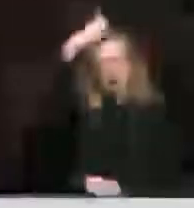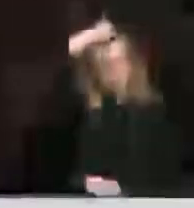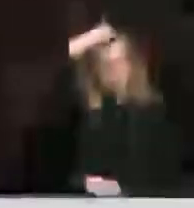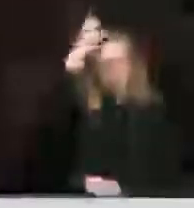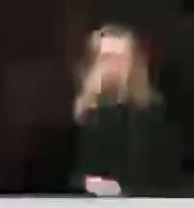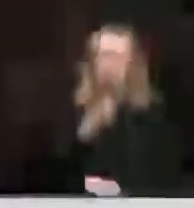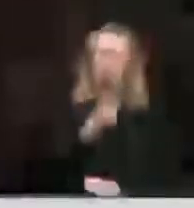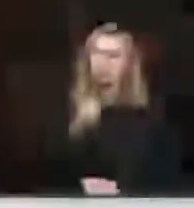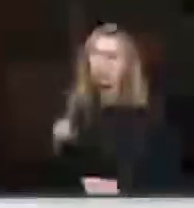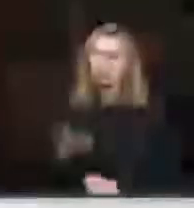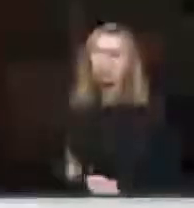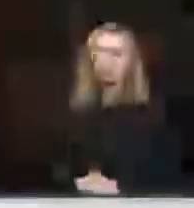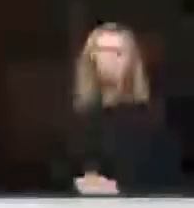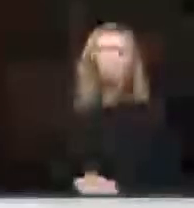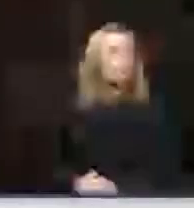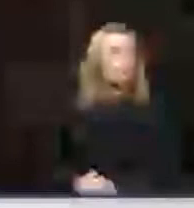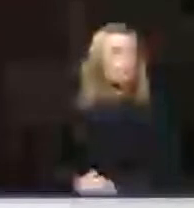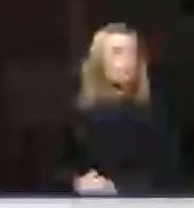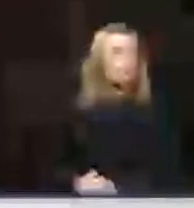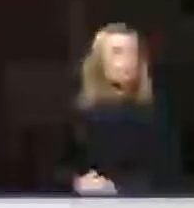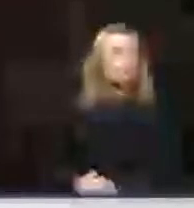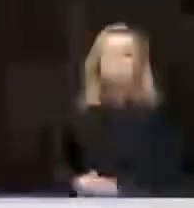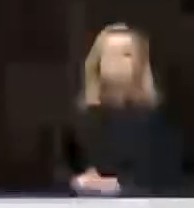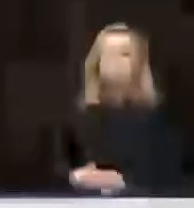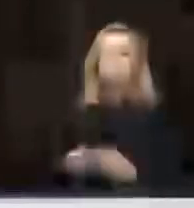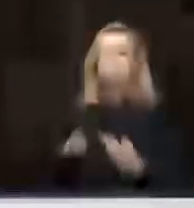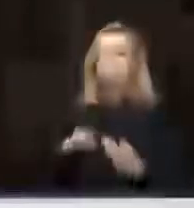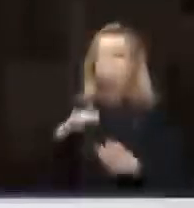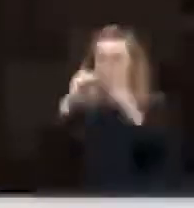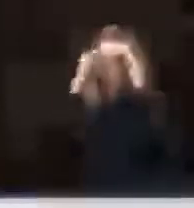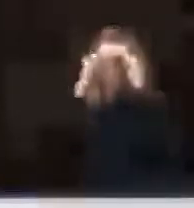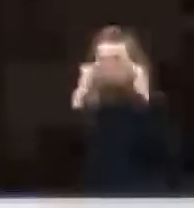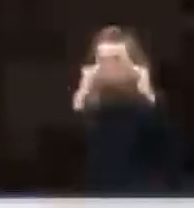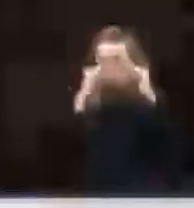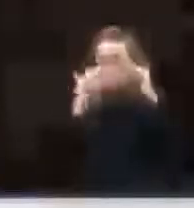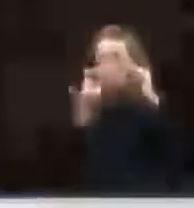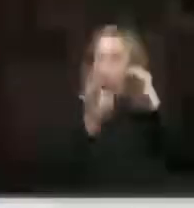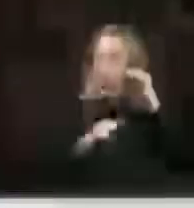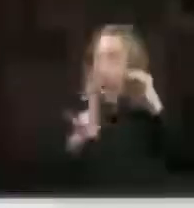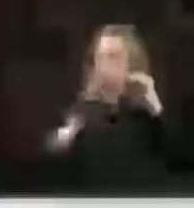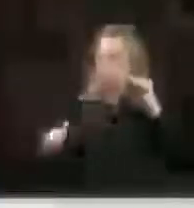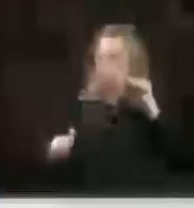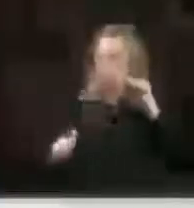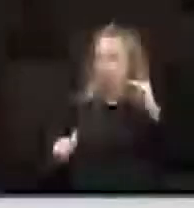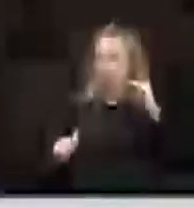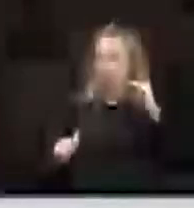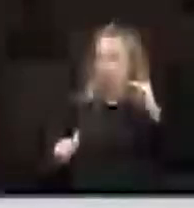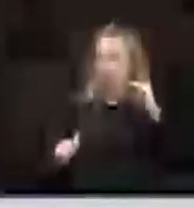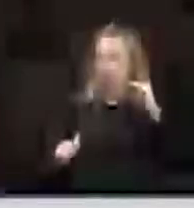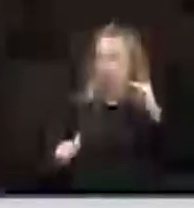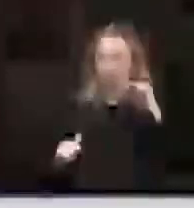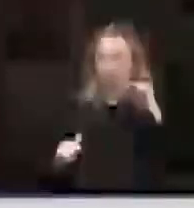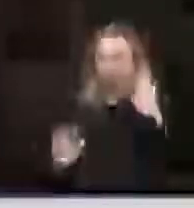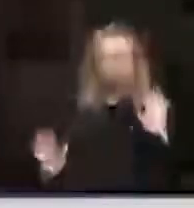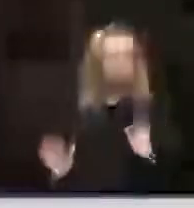os executores, sem respeito ao trabalho da Polícia Civil.